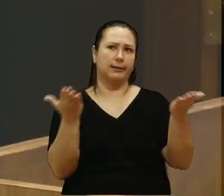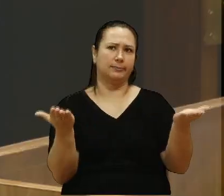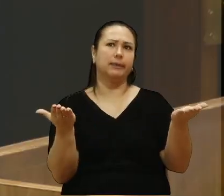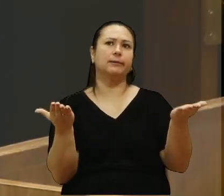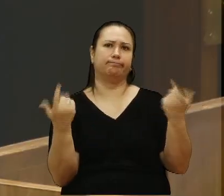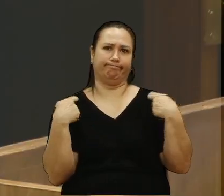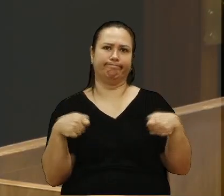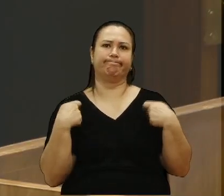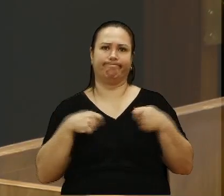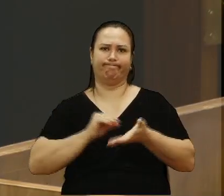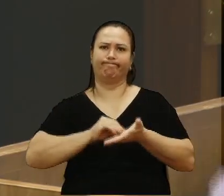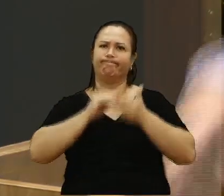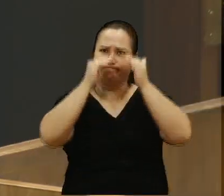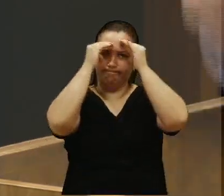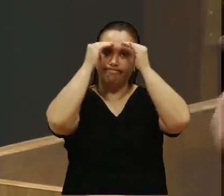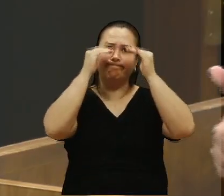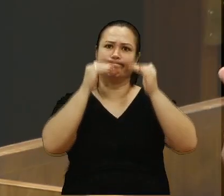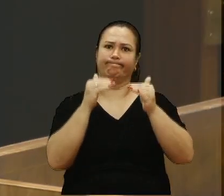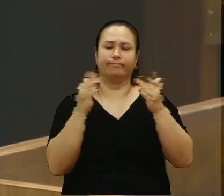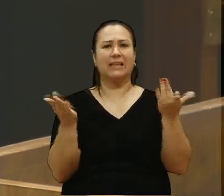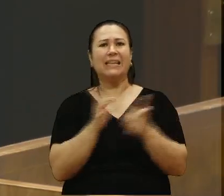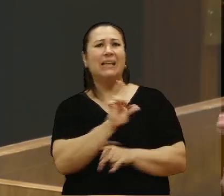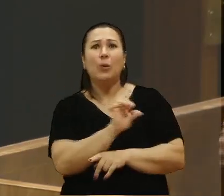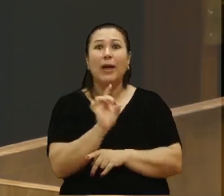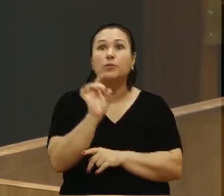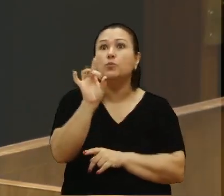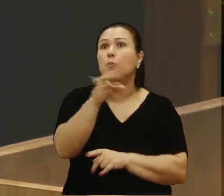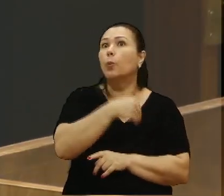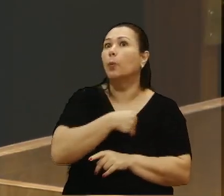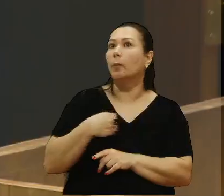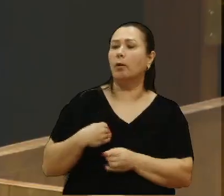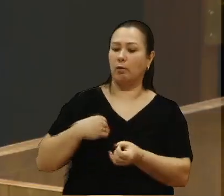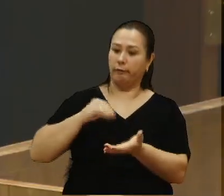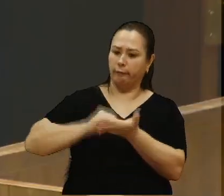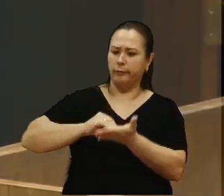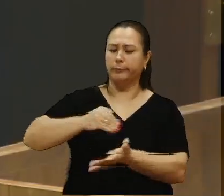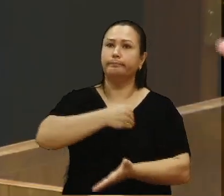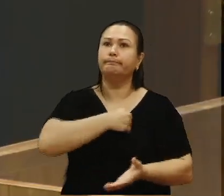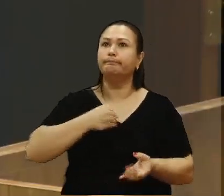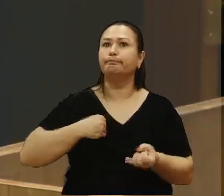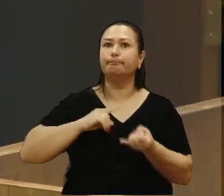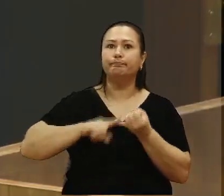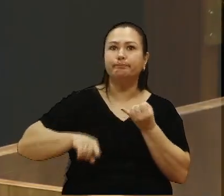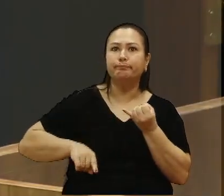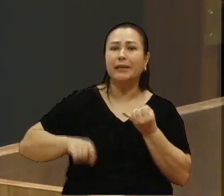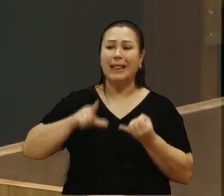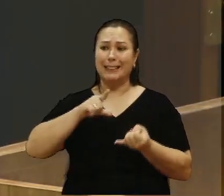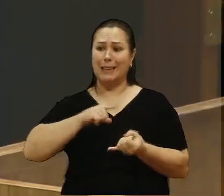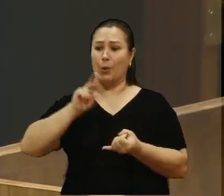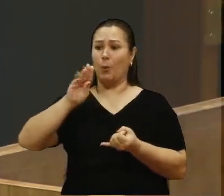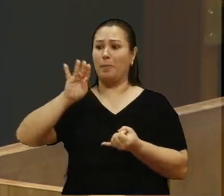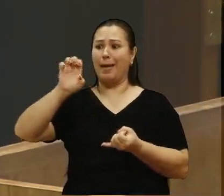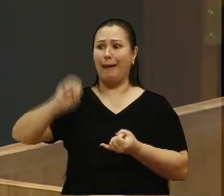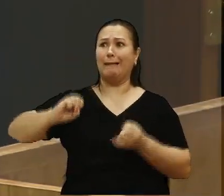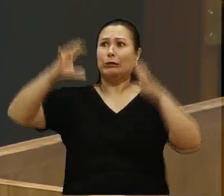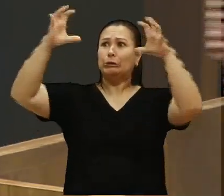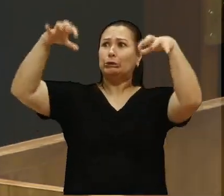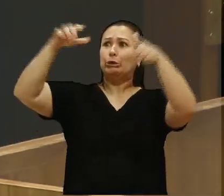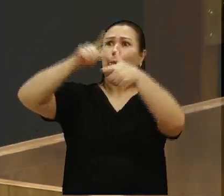respeitoso. Não, e não é só médico. Falta médico, tem UBS que chove